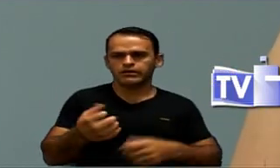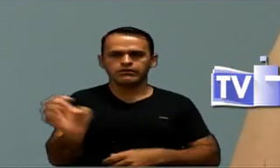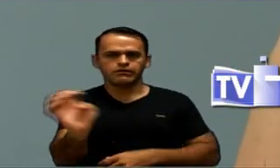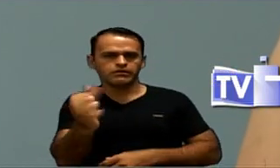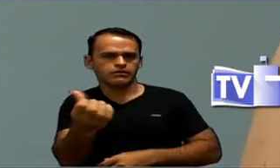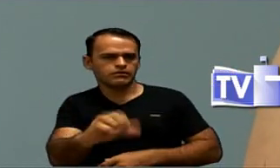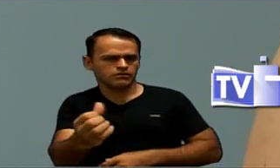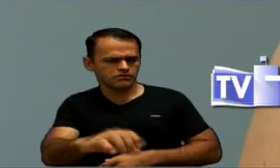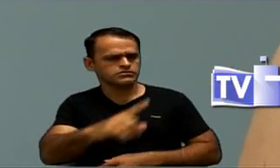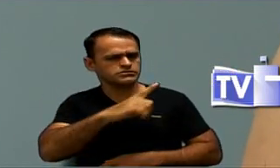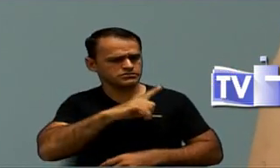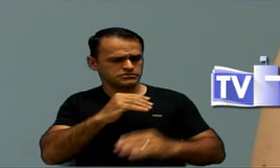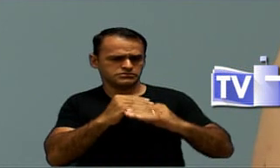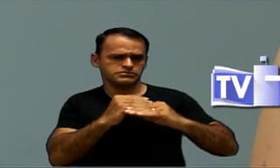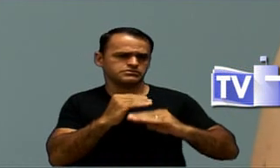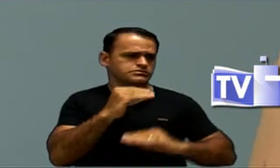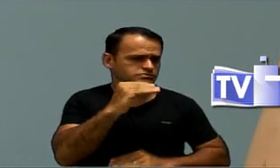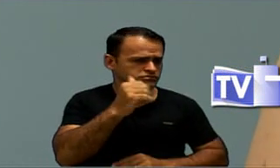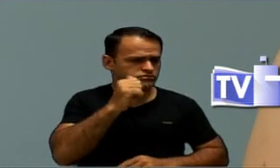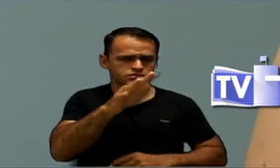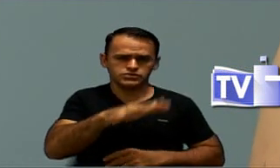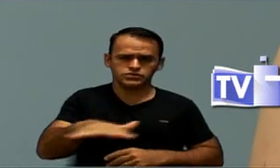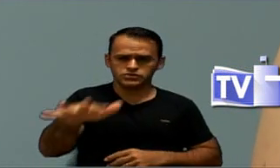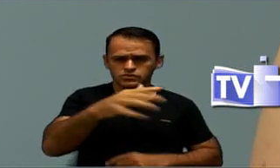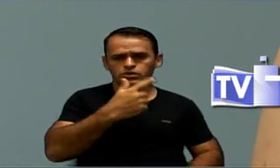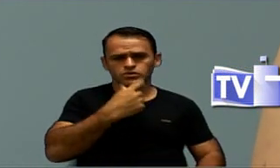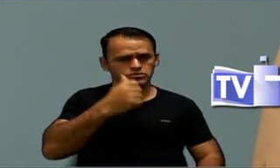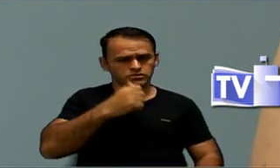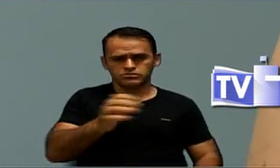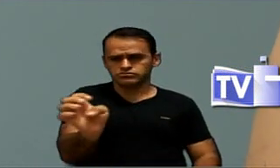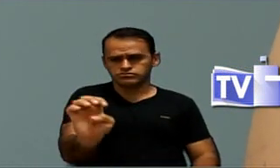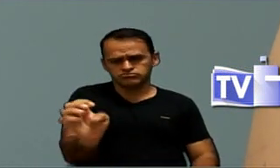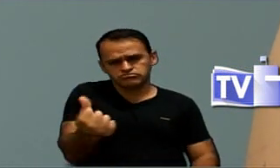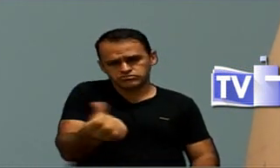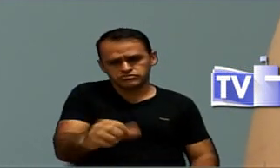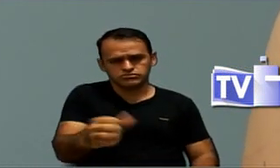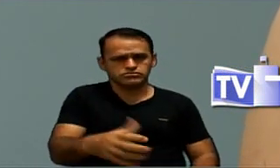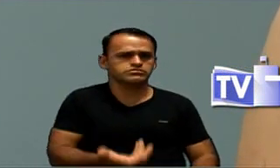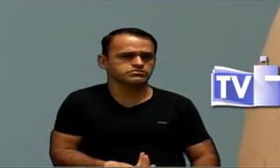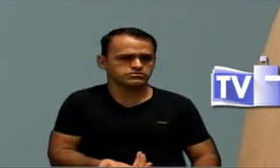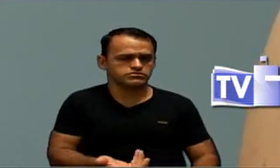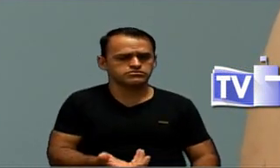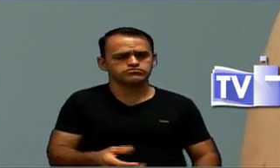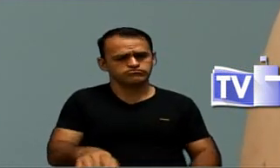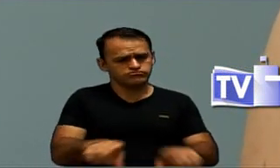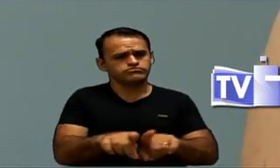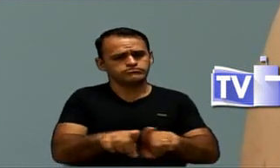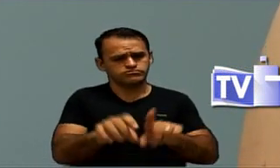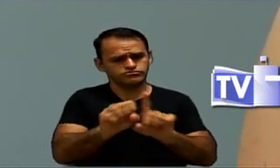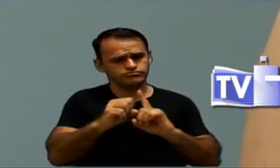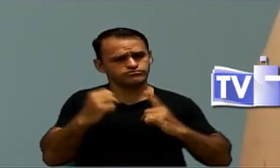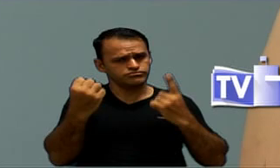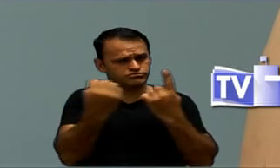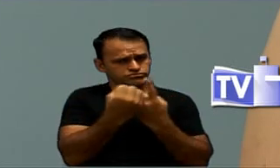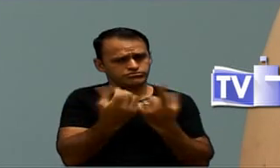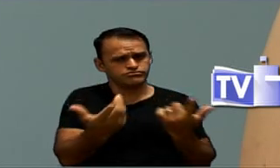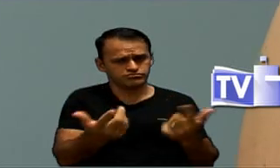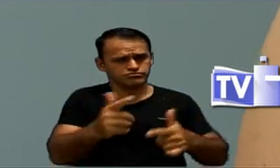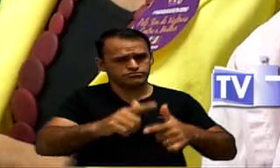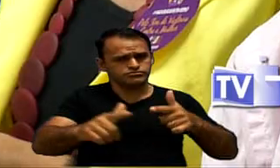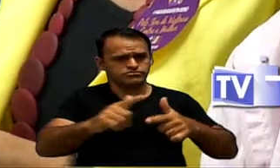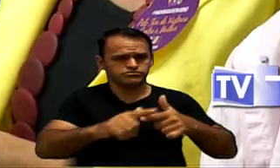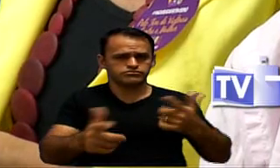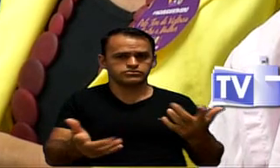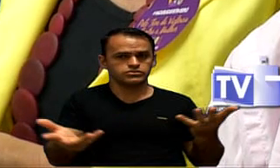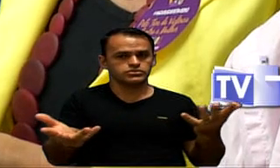nas mulheres cis, nós pensamos nas mulheres trans e também nos homens trans, tá? E aí uma questão social também tem de